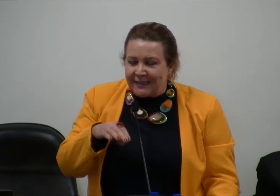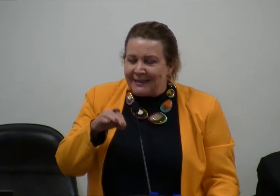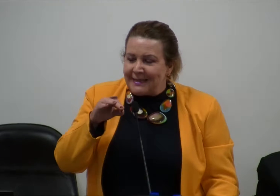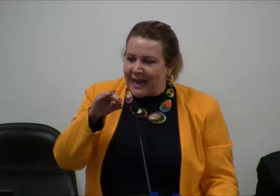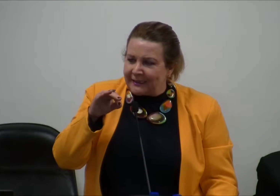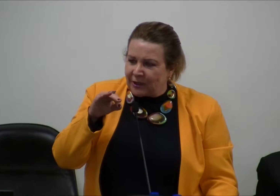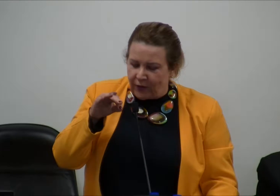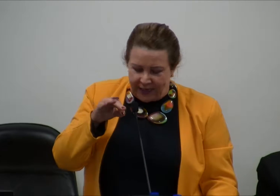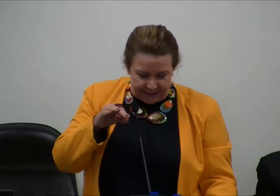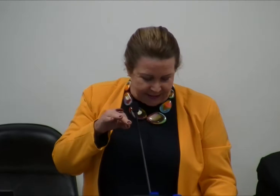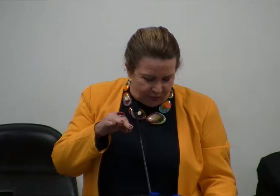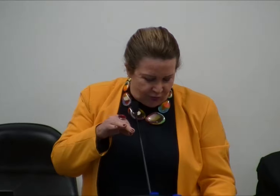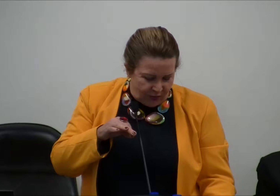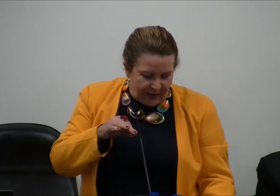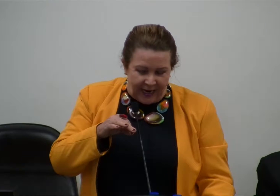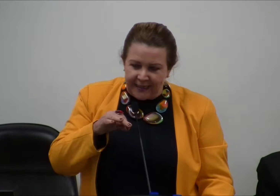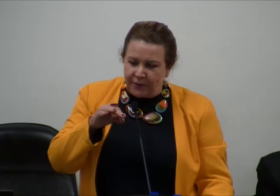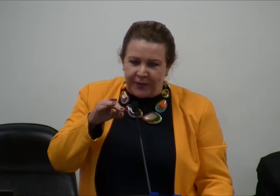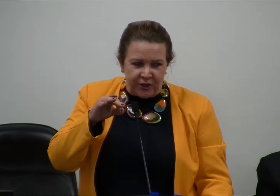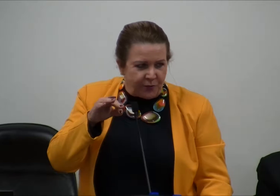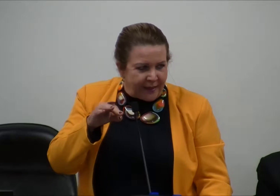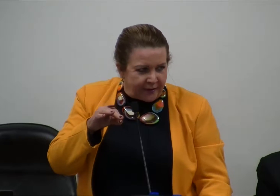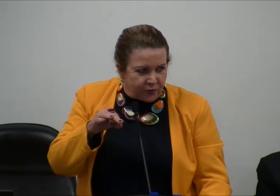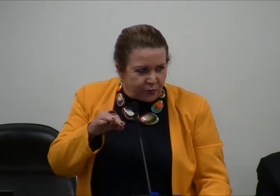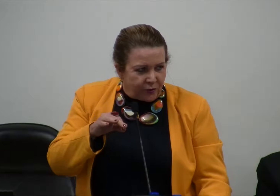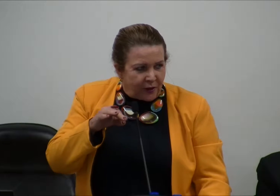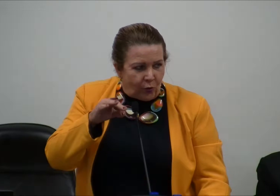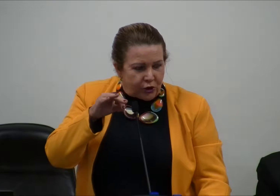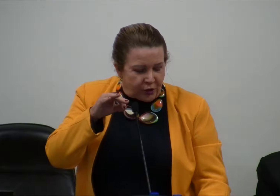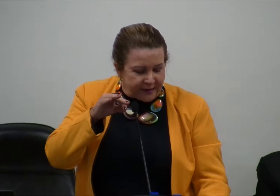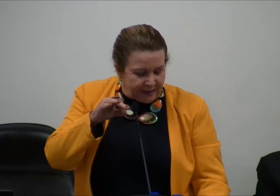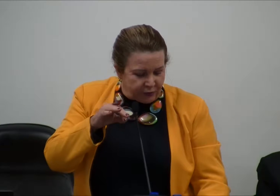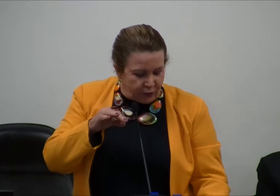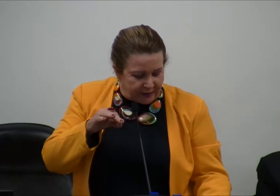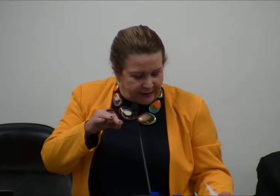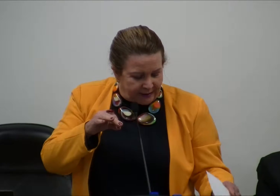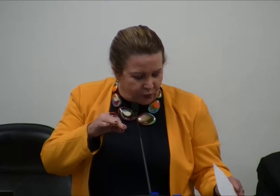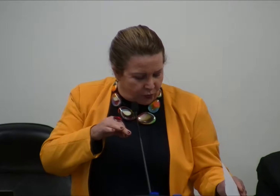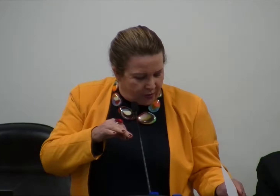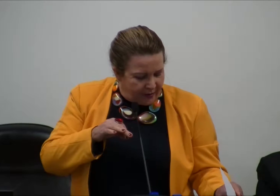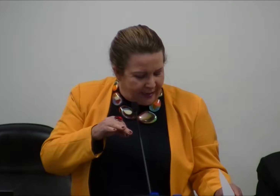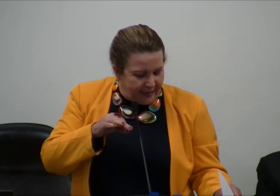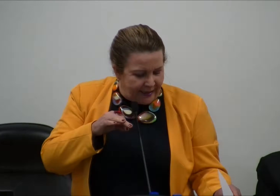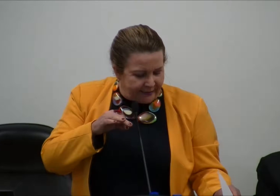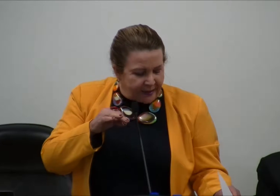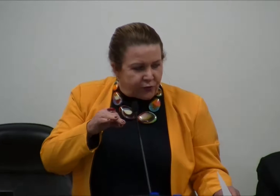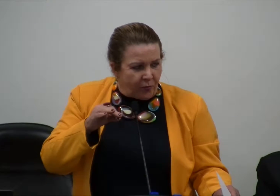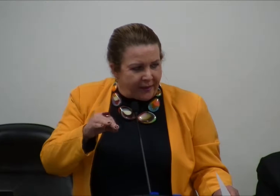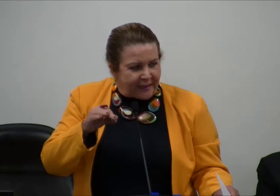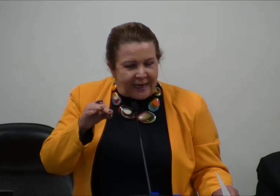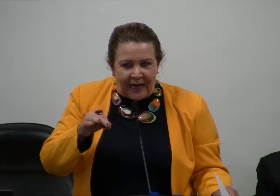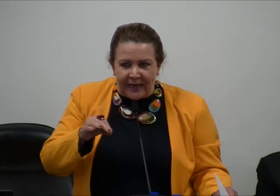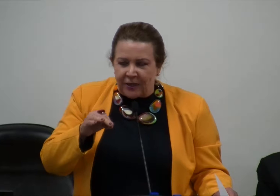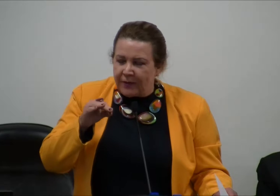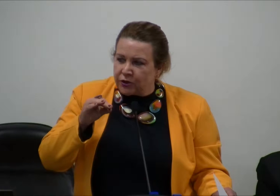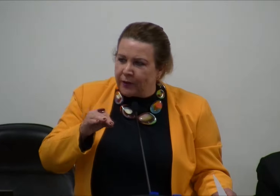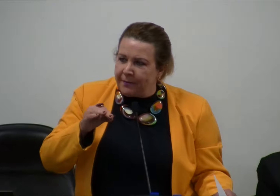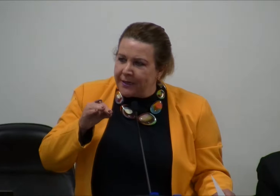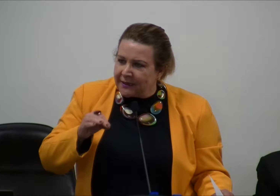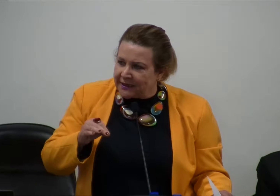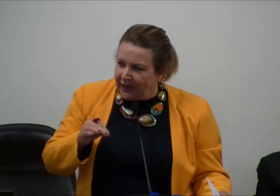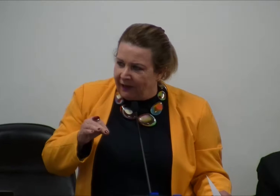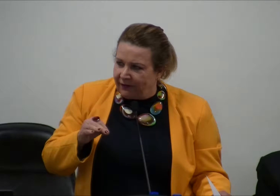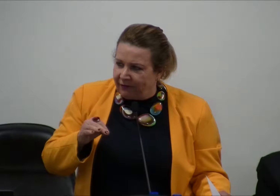rodoviária, nada com relação a esse empreendimento, hoje nós estamos votando, transformando aquela área numa